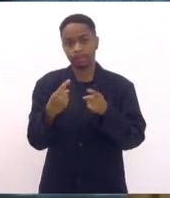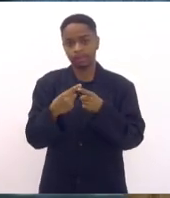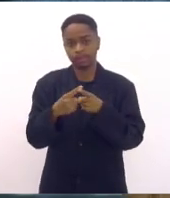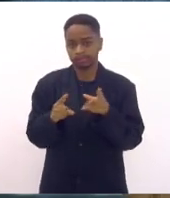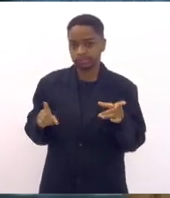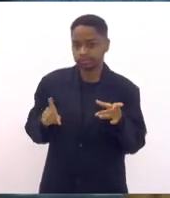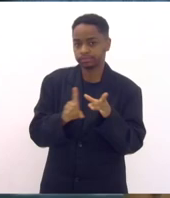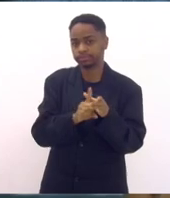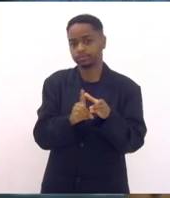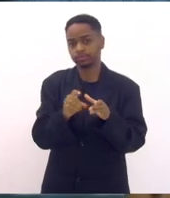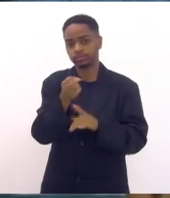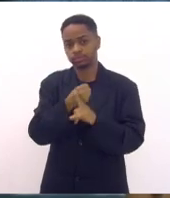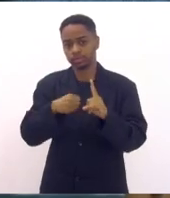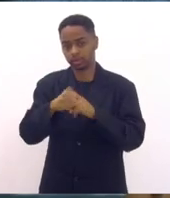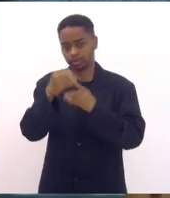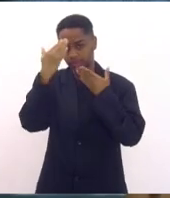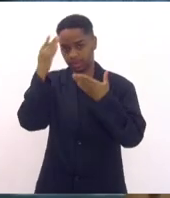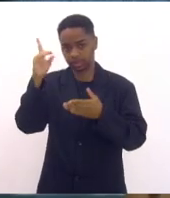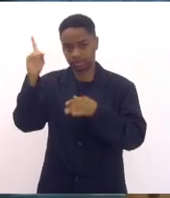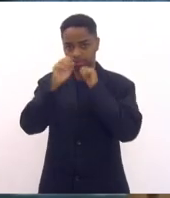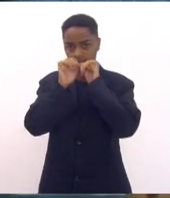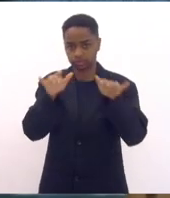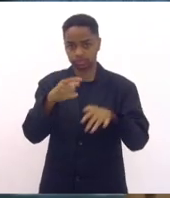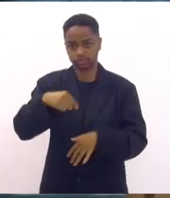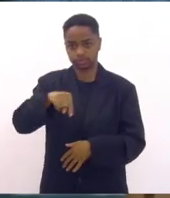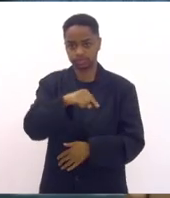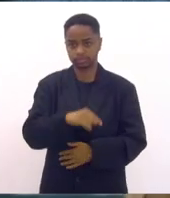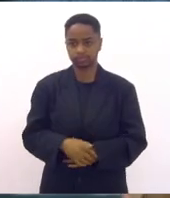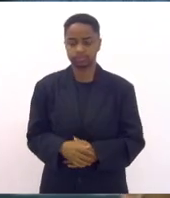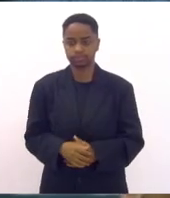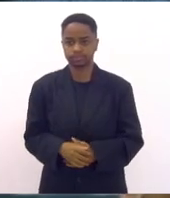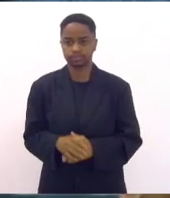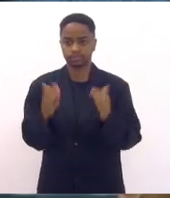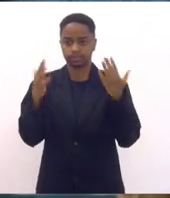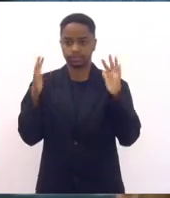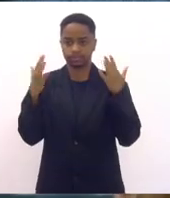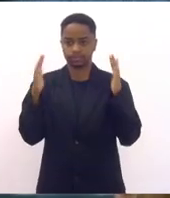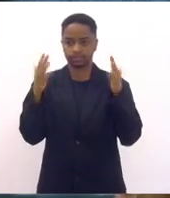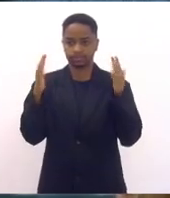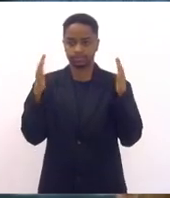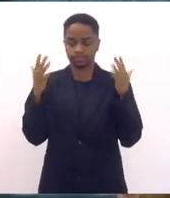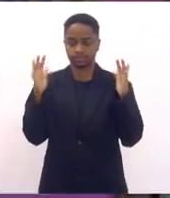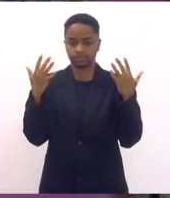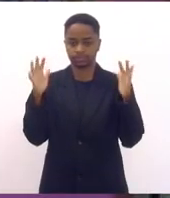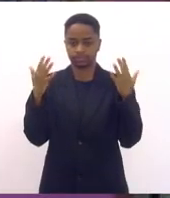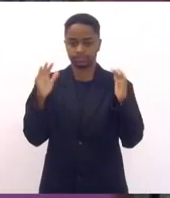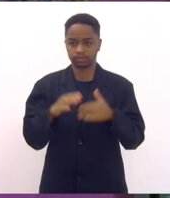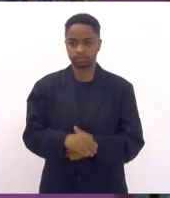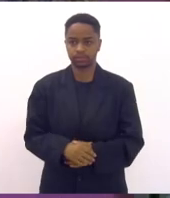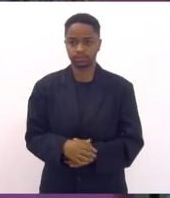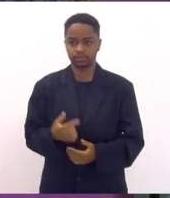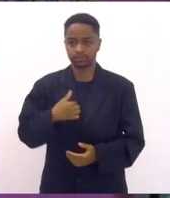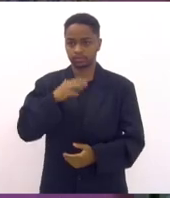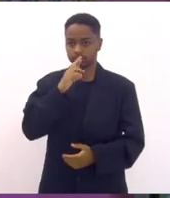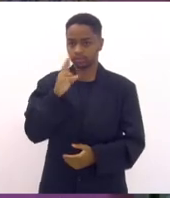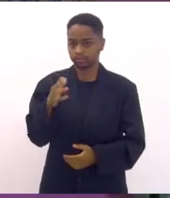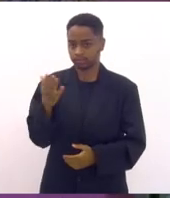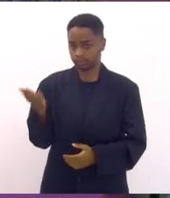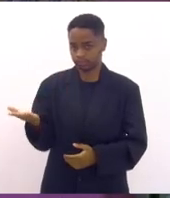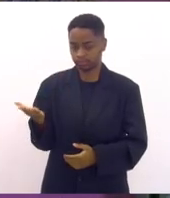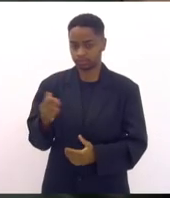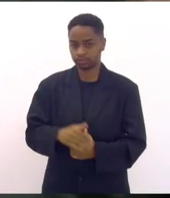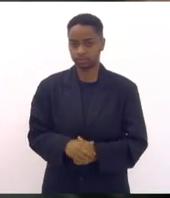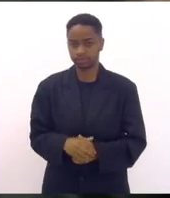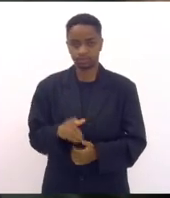sociedade muito obrigado que Deus abençoe a todos salamo Aleikum só respondendo ao senhor